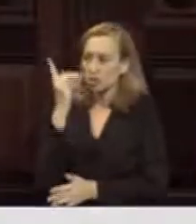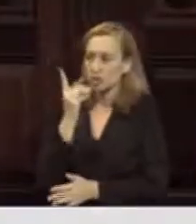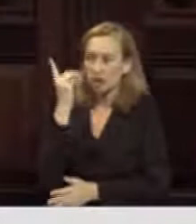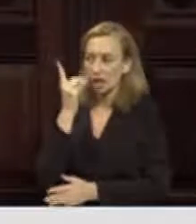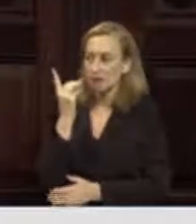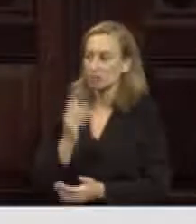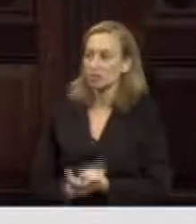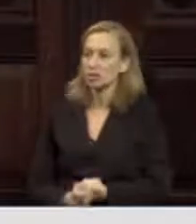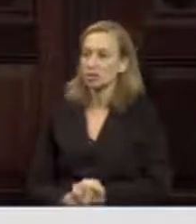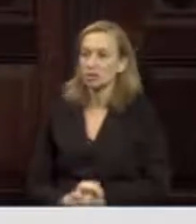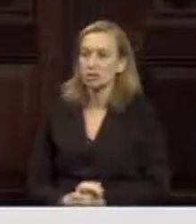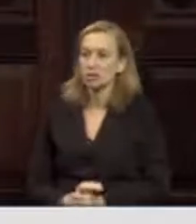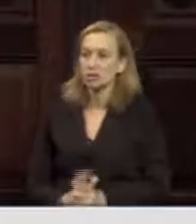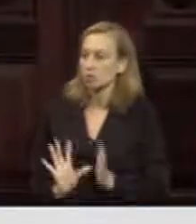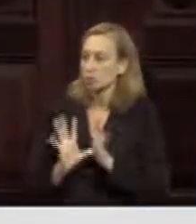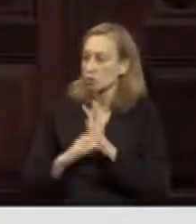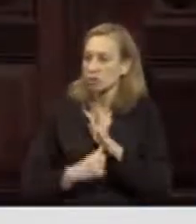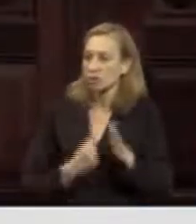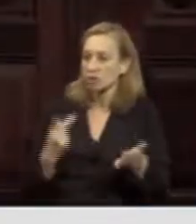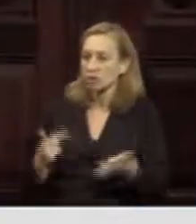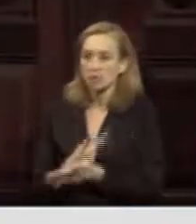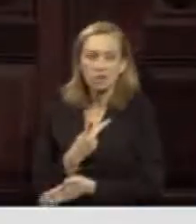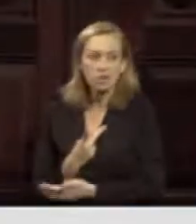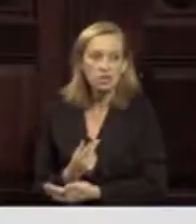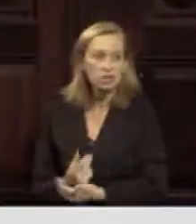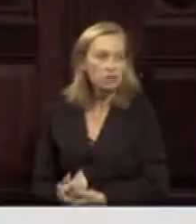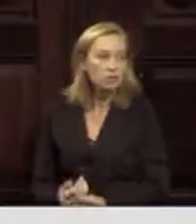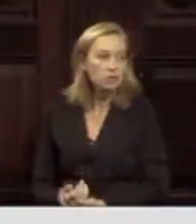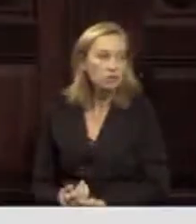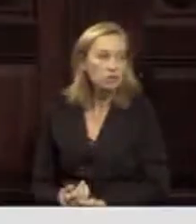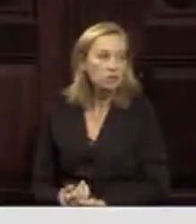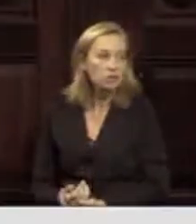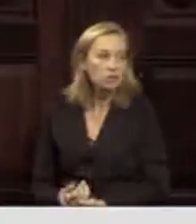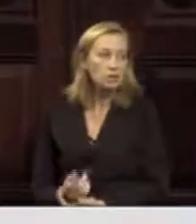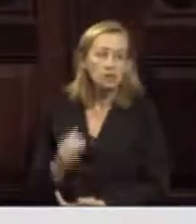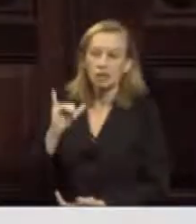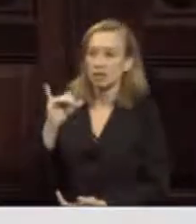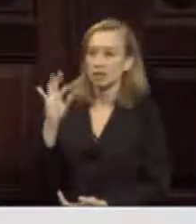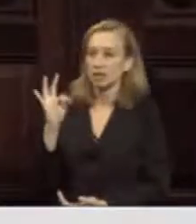os assaltos que estão acontecendo no município de Itaguaí, as creches municipais.